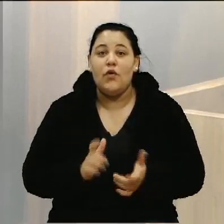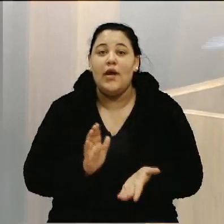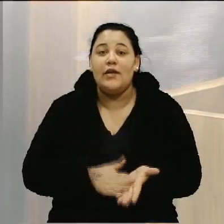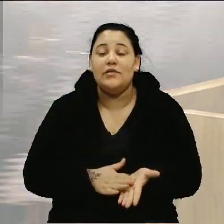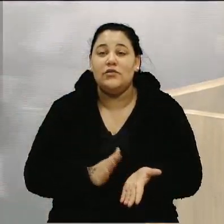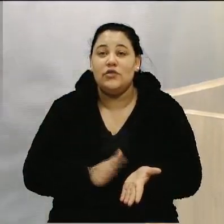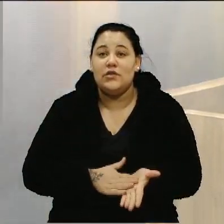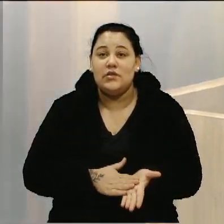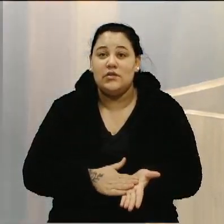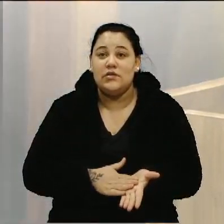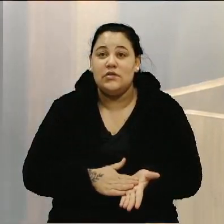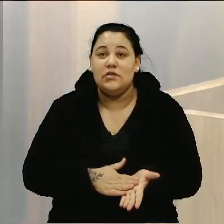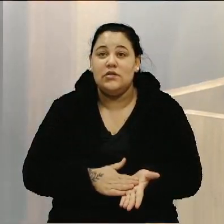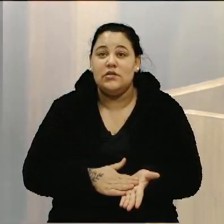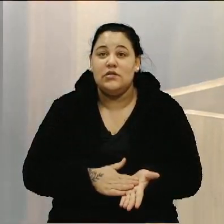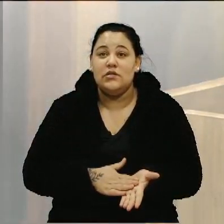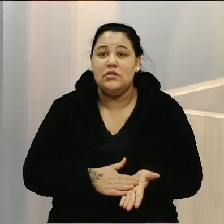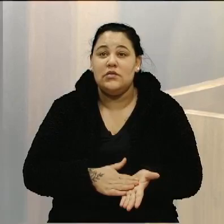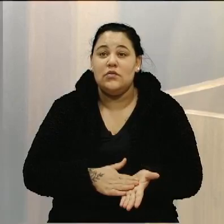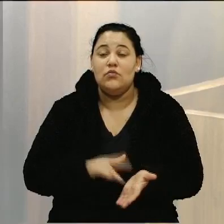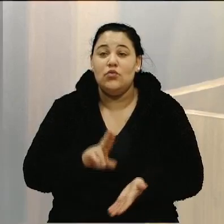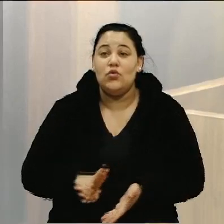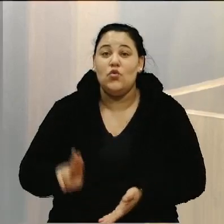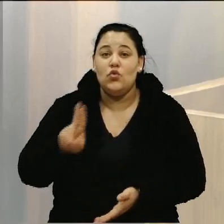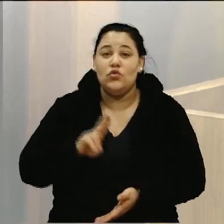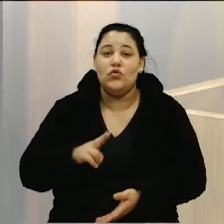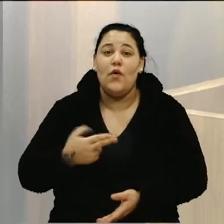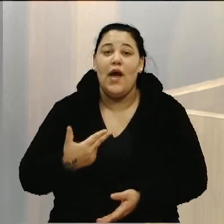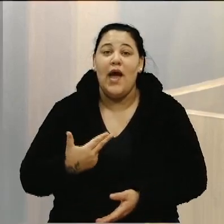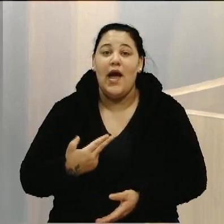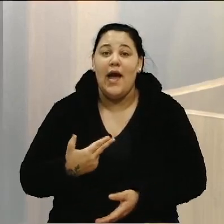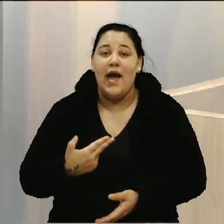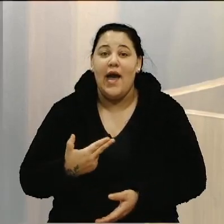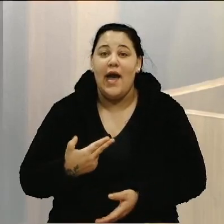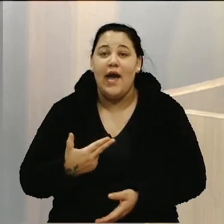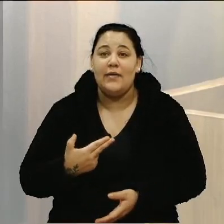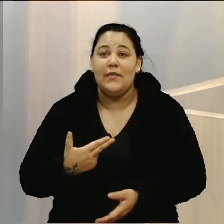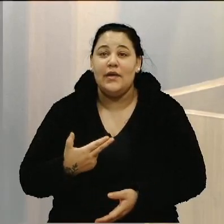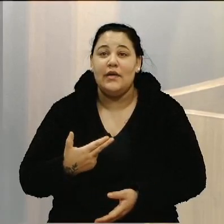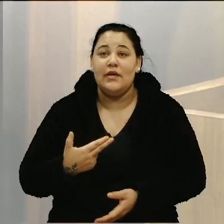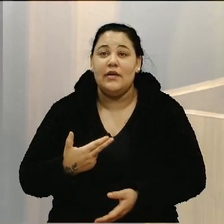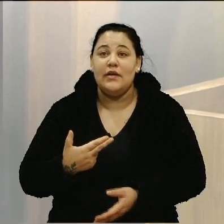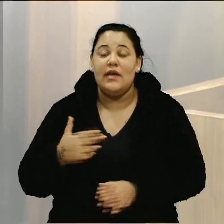exigências para a posse de arma e facilita a instalação de clubes de tiro.